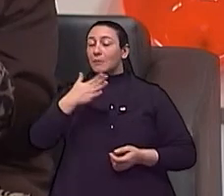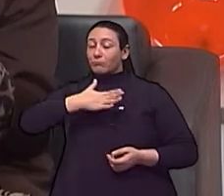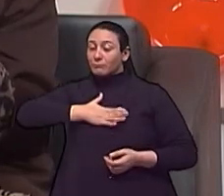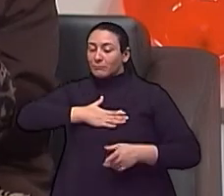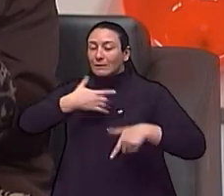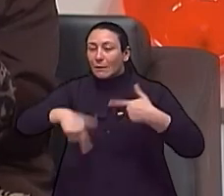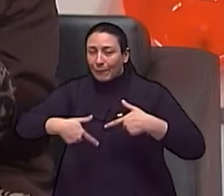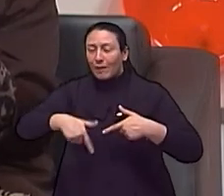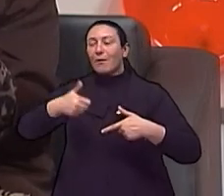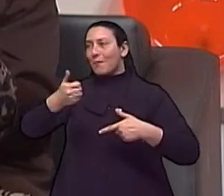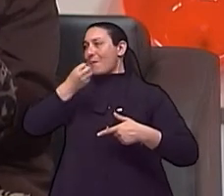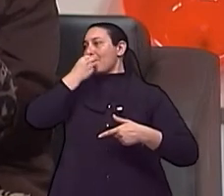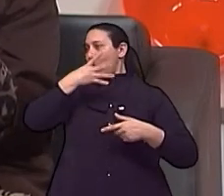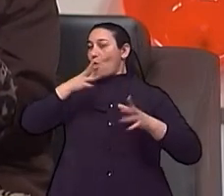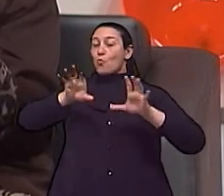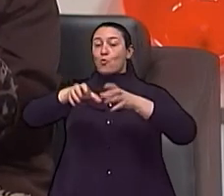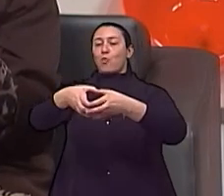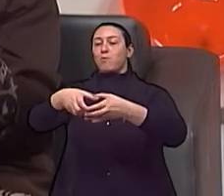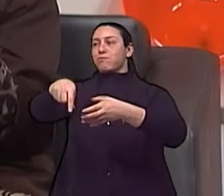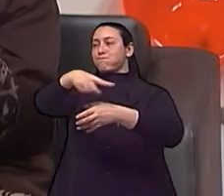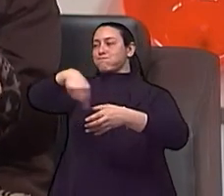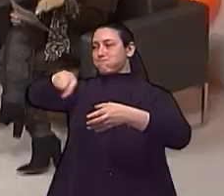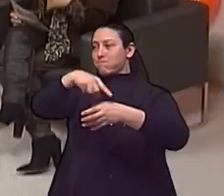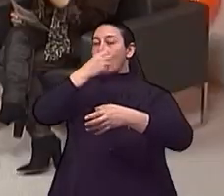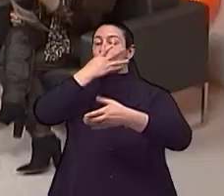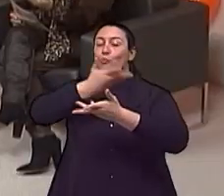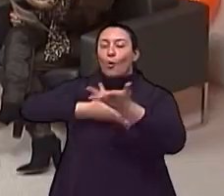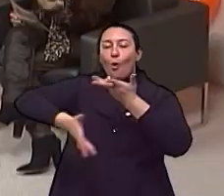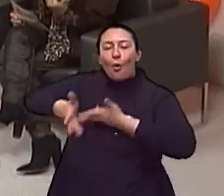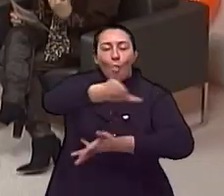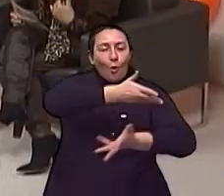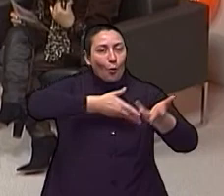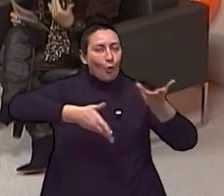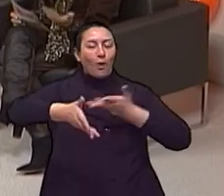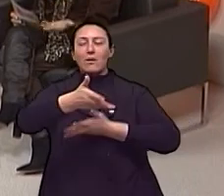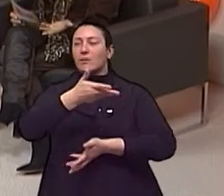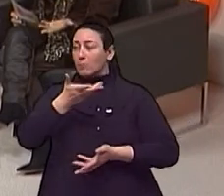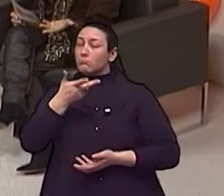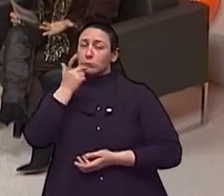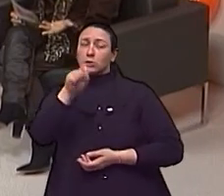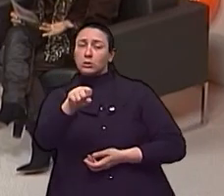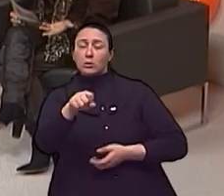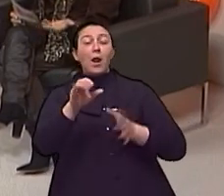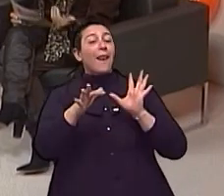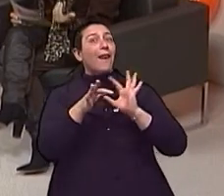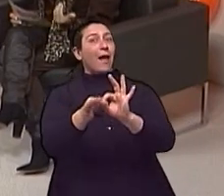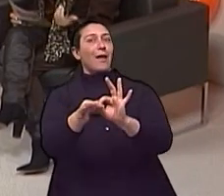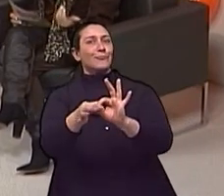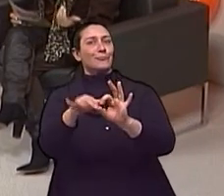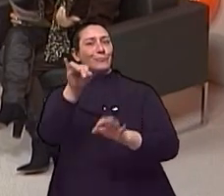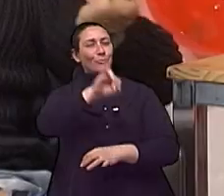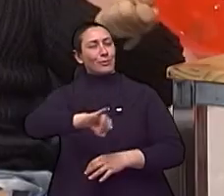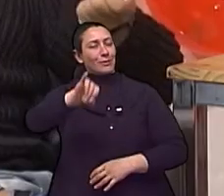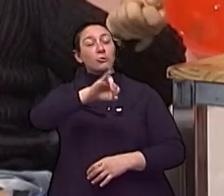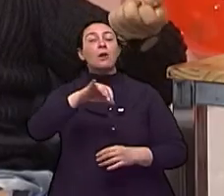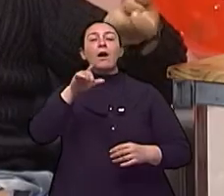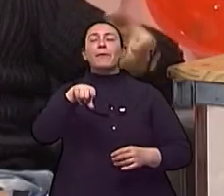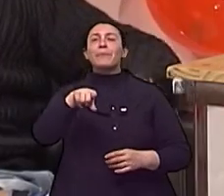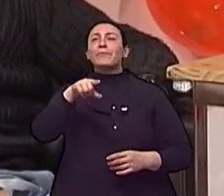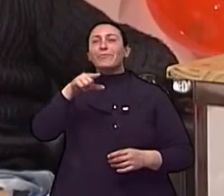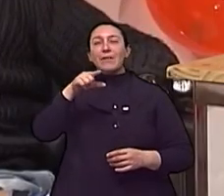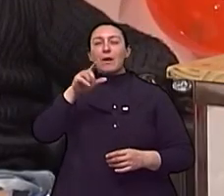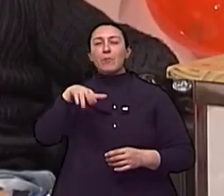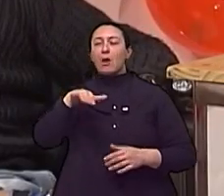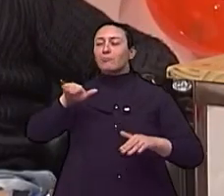também é muito bom claro com certeza essa troca laço Não é esse laço é instigante um